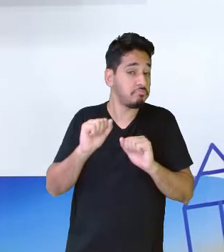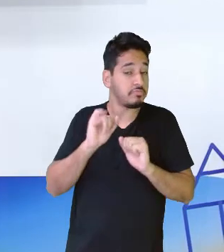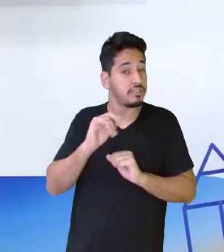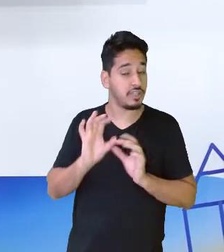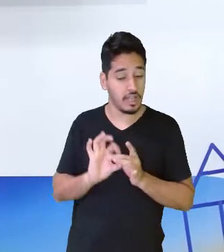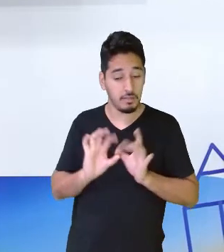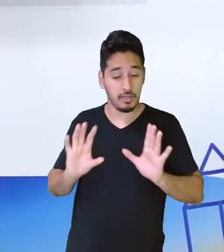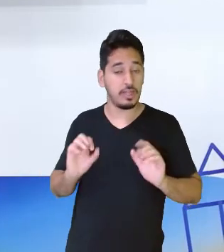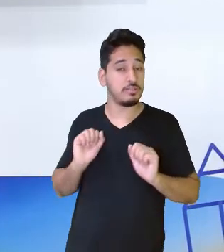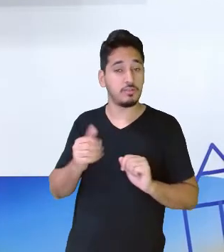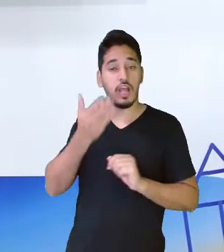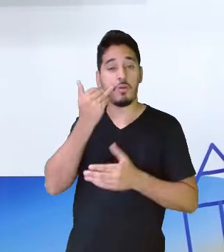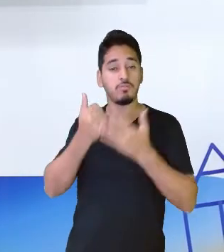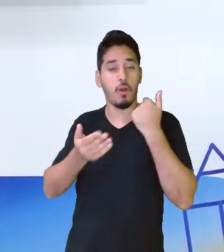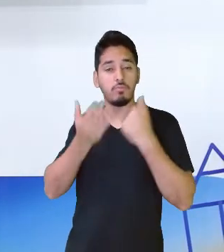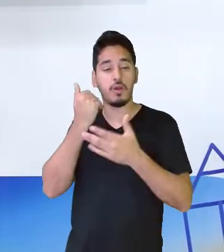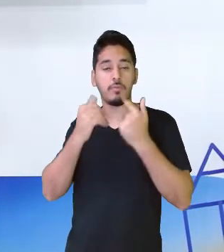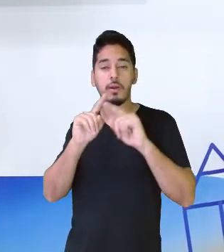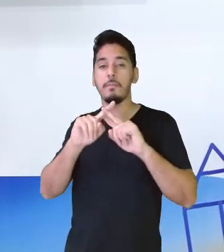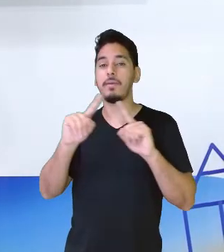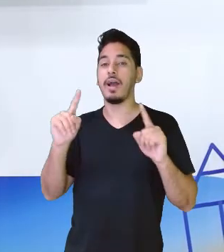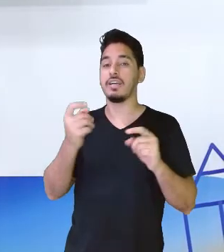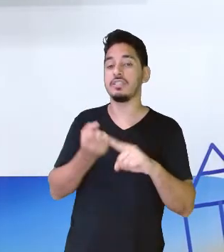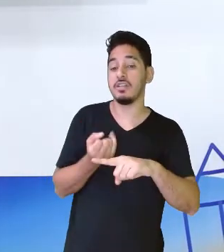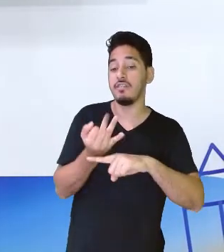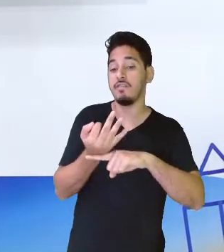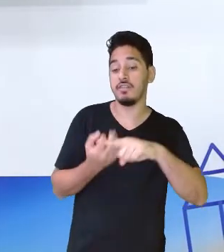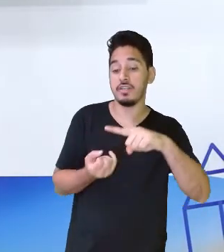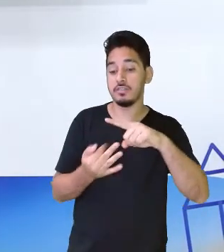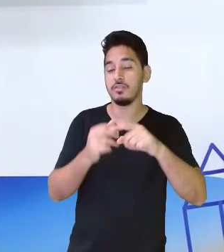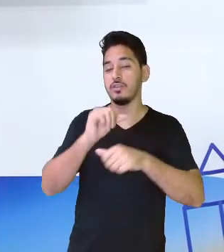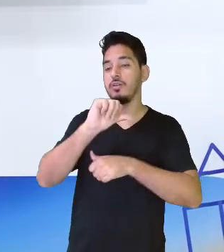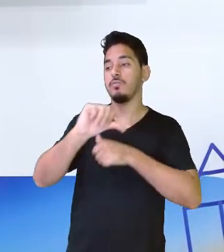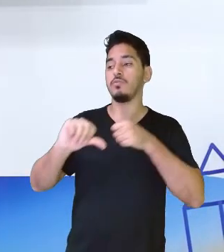sim. Mas aí a minha fração mudaria para